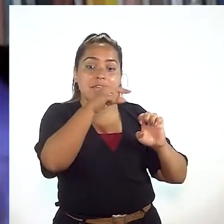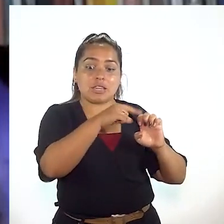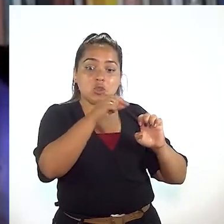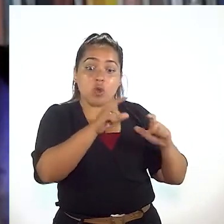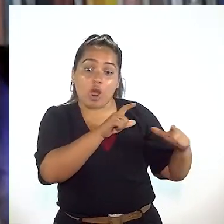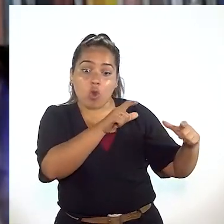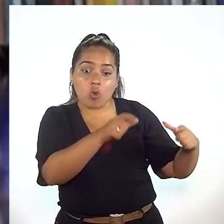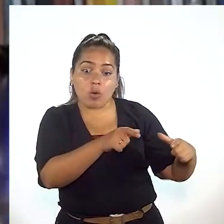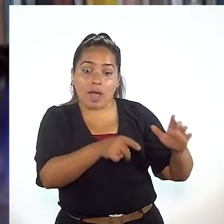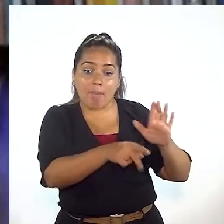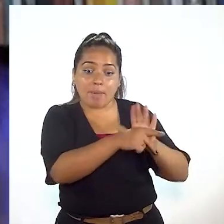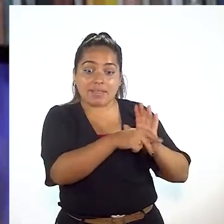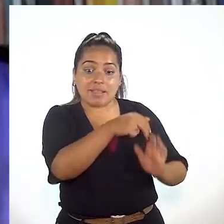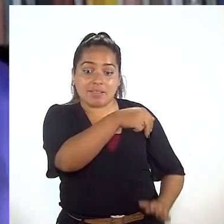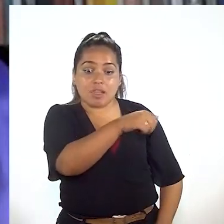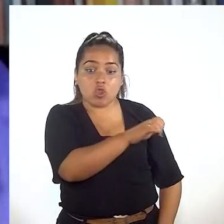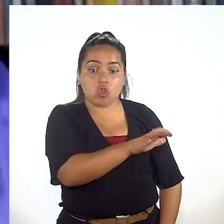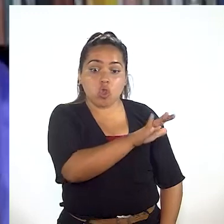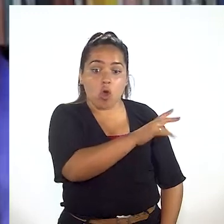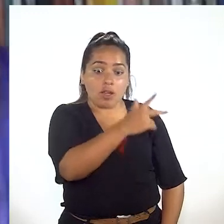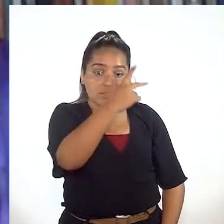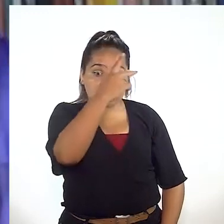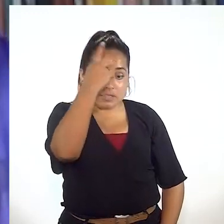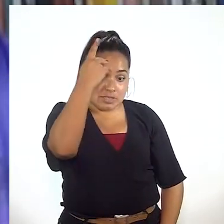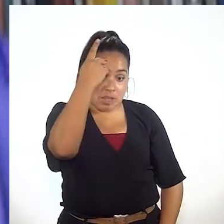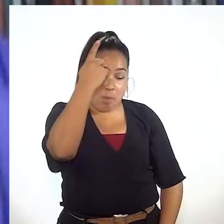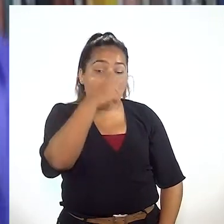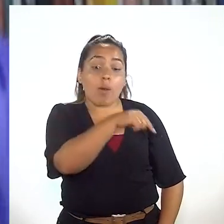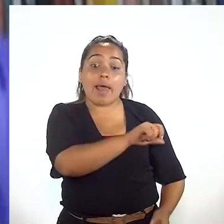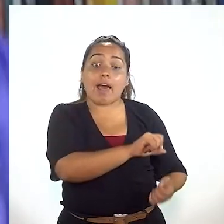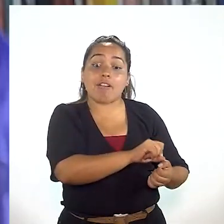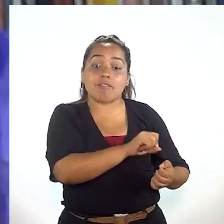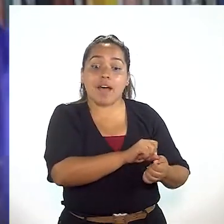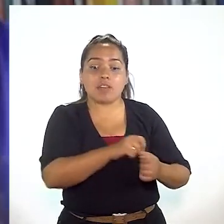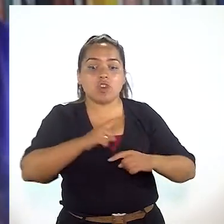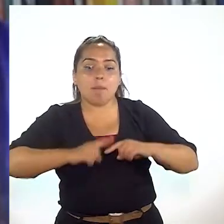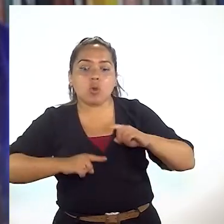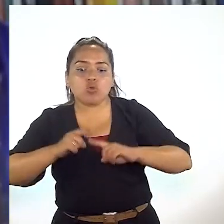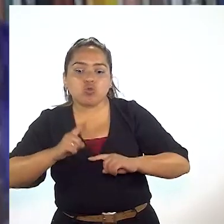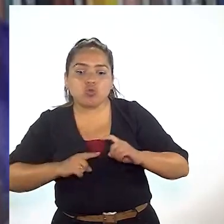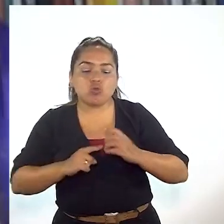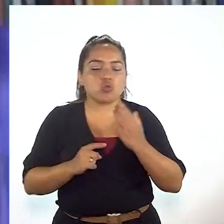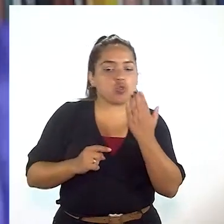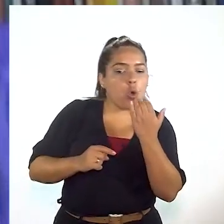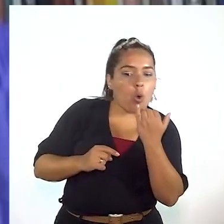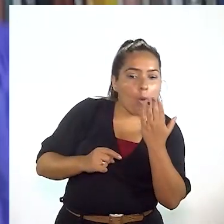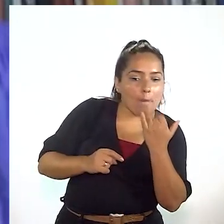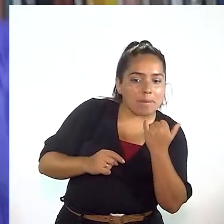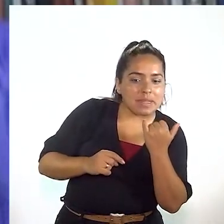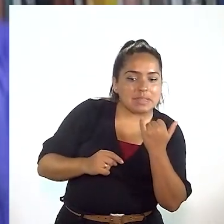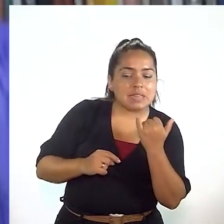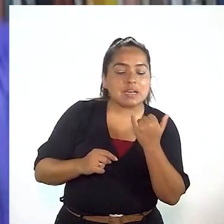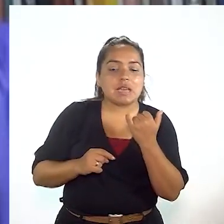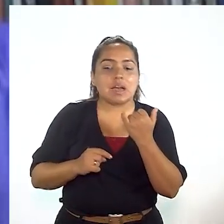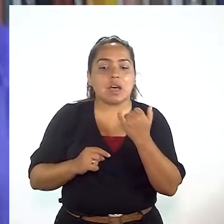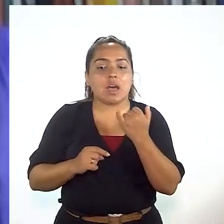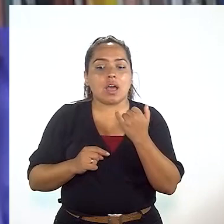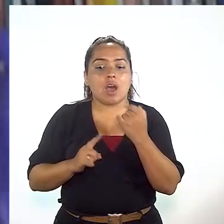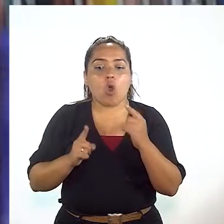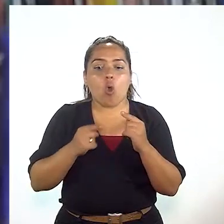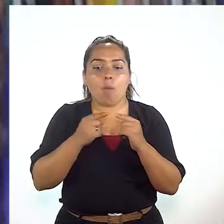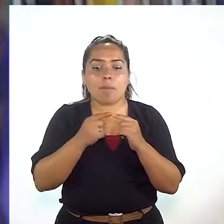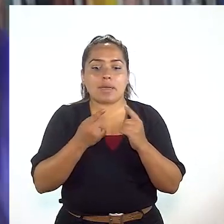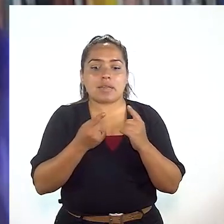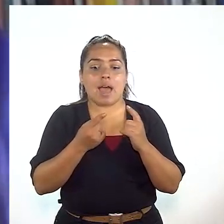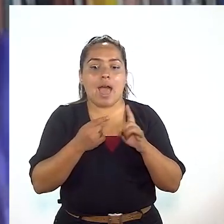conectou ela com uma outra empreendedora local, empreendedora da Zona Norte, que é a Priscila, que produz seus produtos